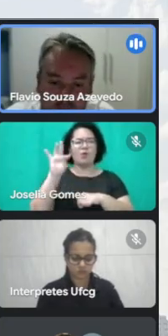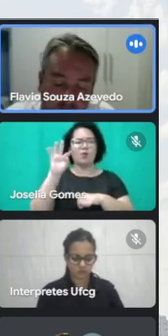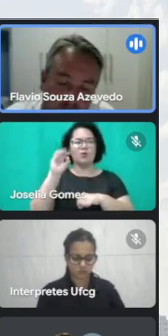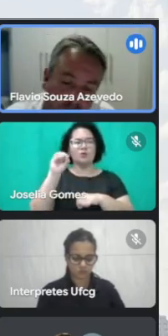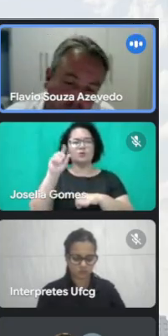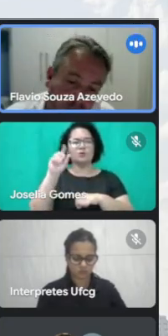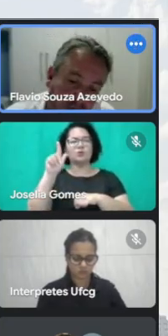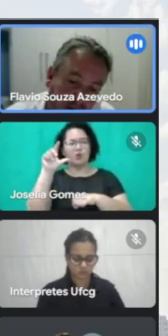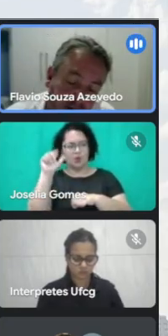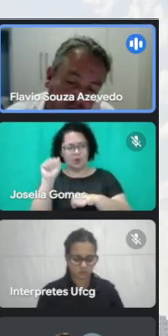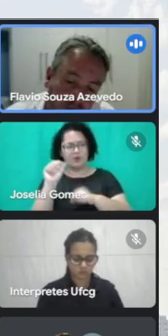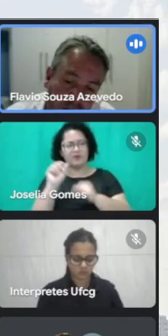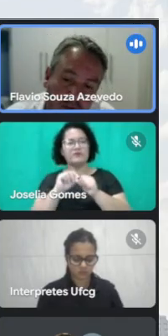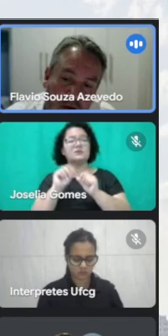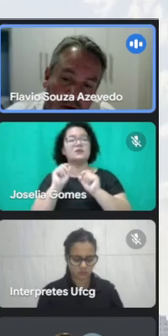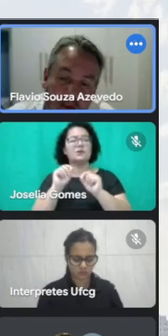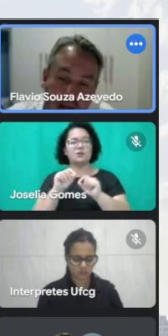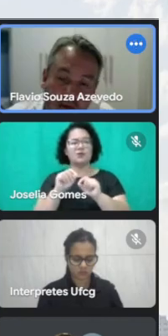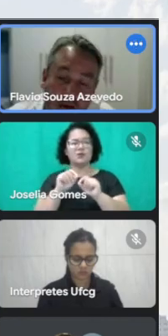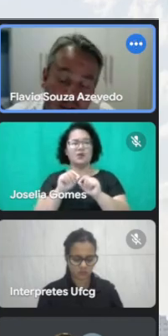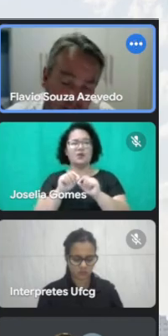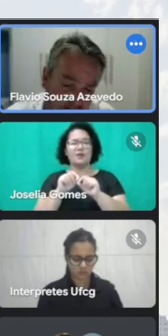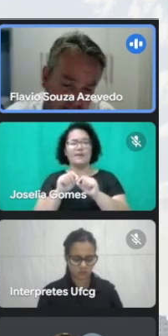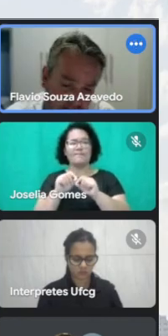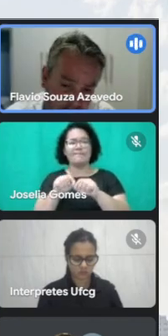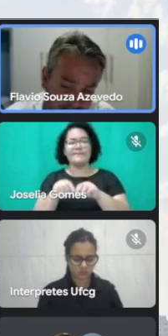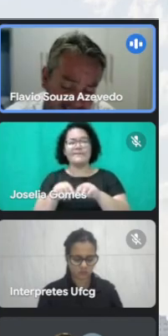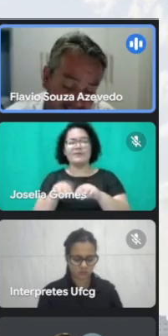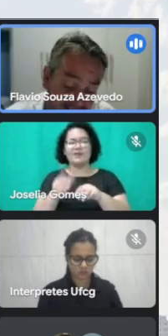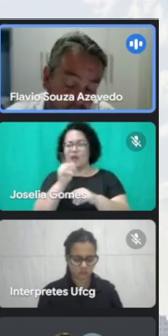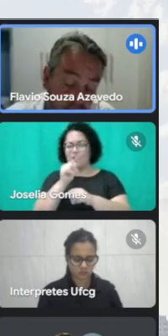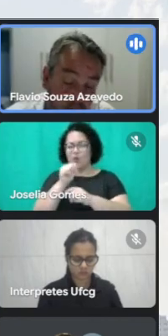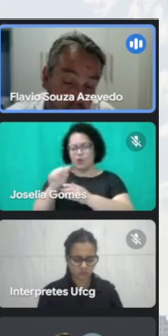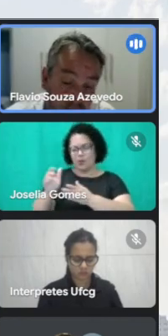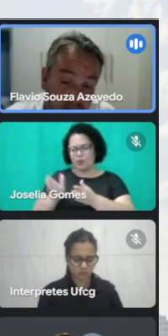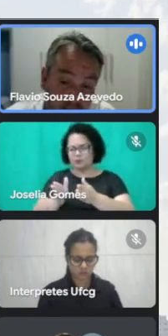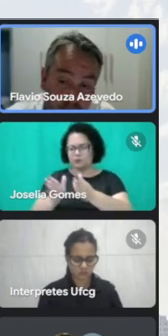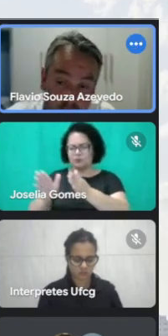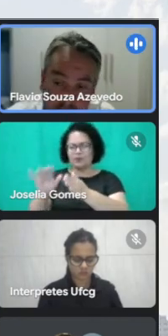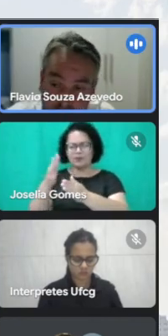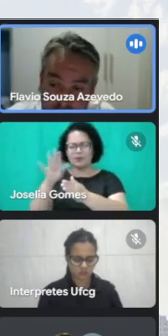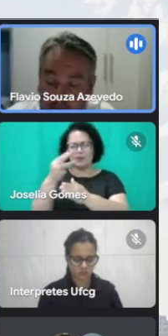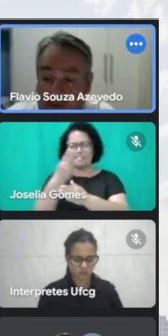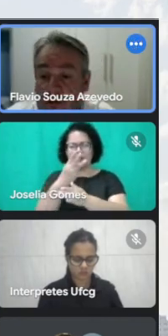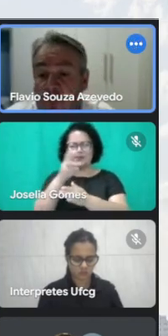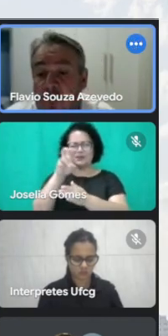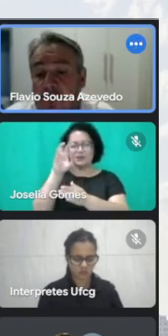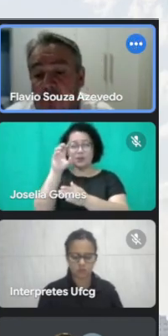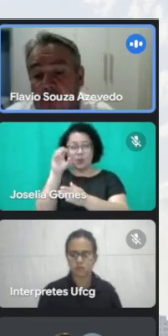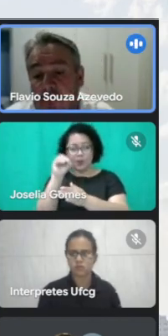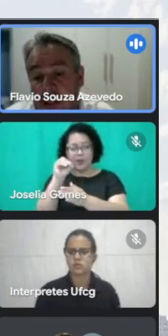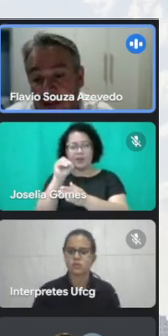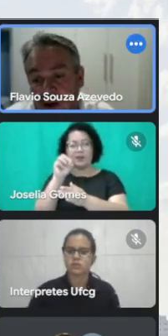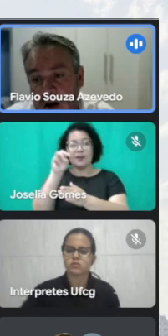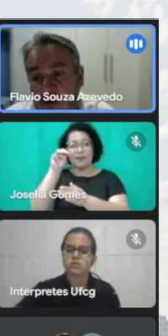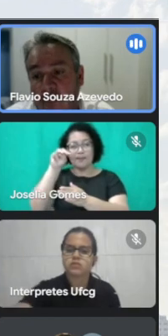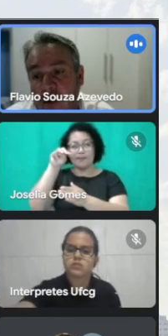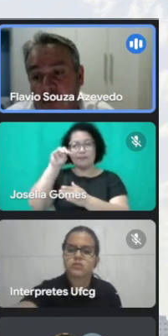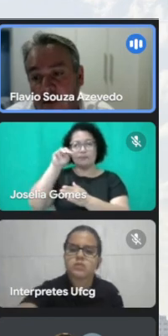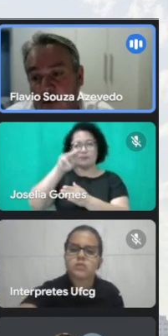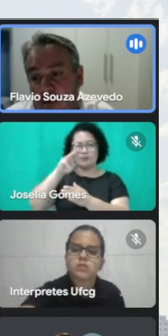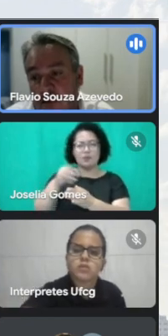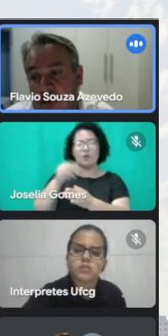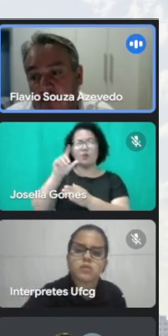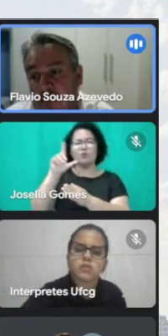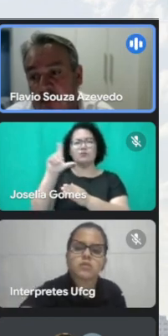água, não é toda a vazão do rio, uma parte da água, cerca de 350 mil litros de água por dia, né, retiram a água,